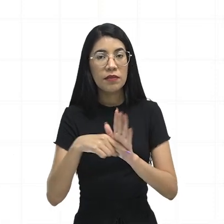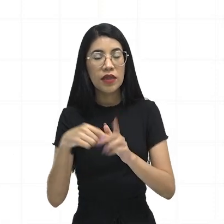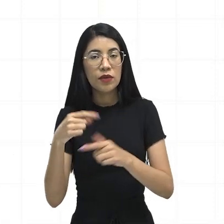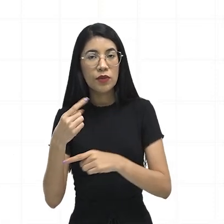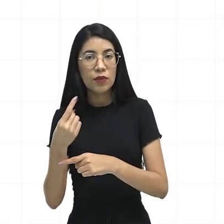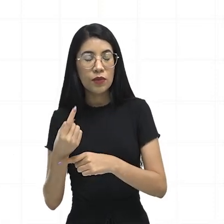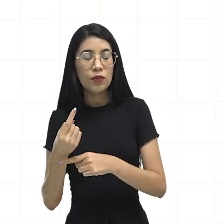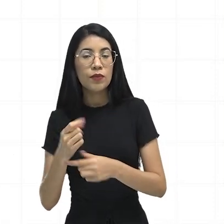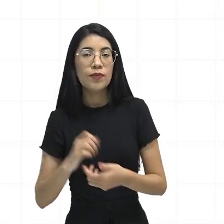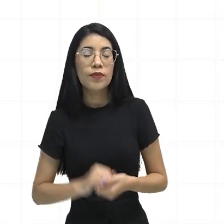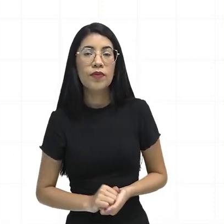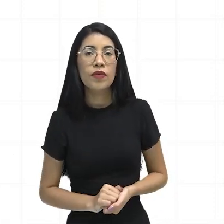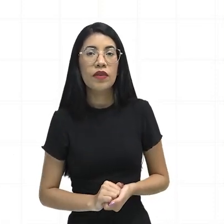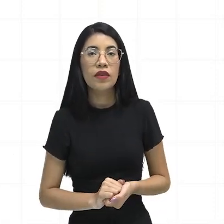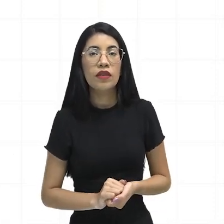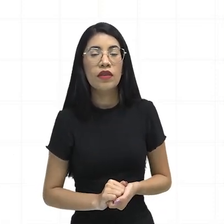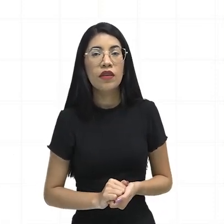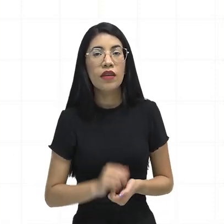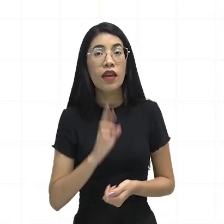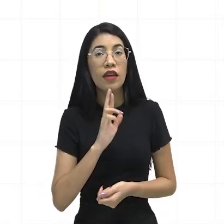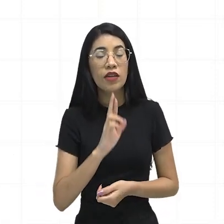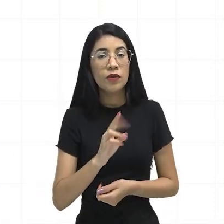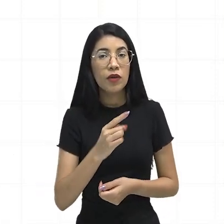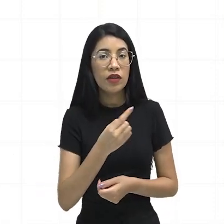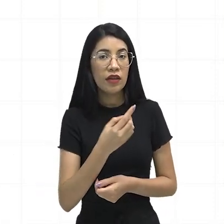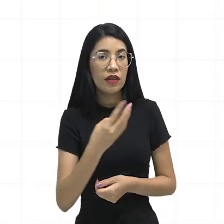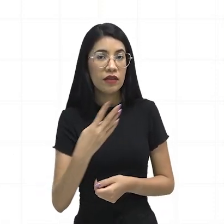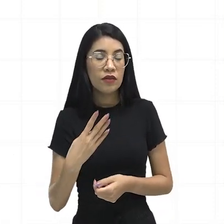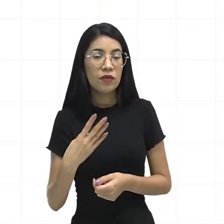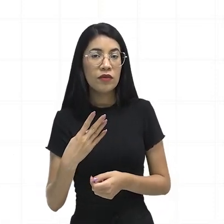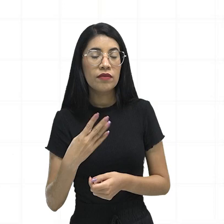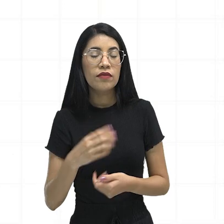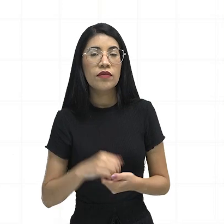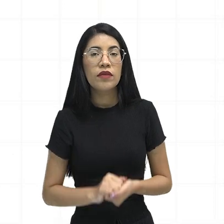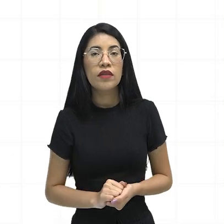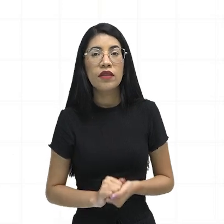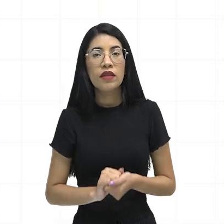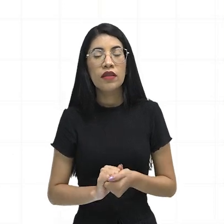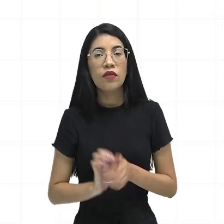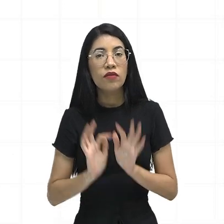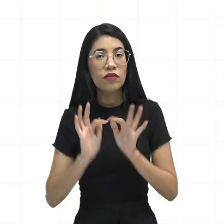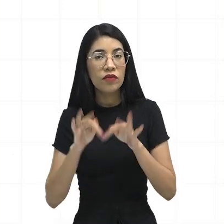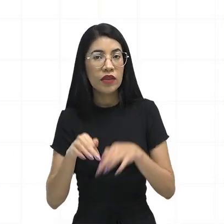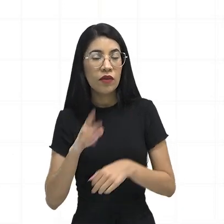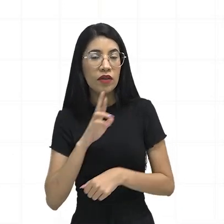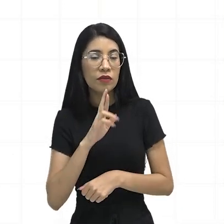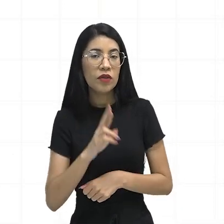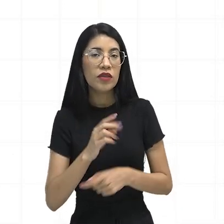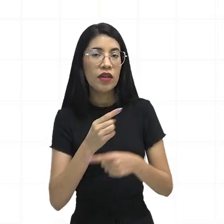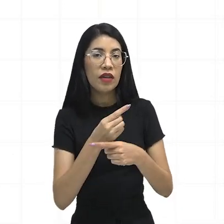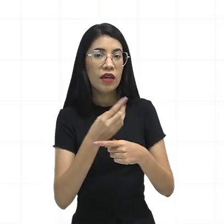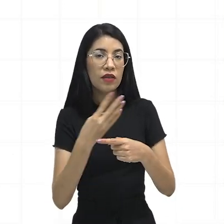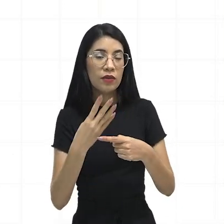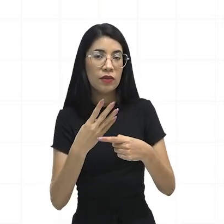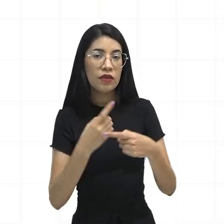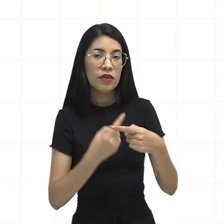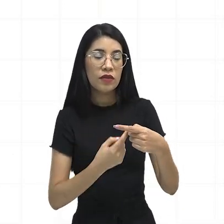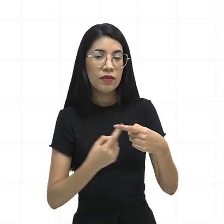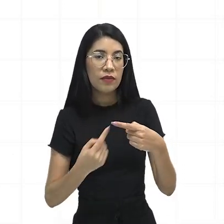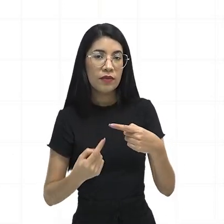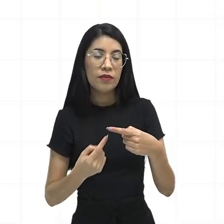15 menos 1 é igual a 14, ou seja, a resposta final, 14 onzeavos,